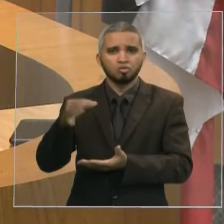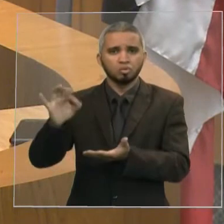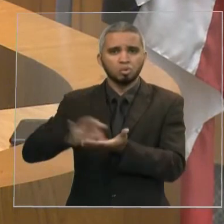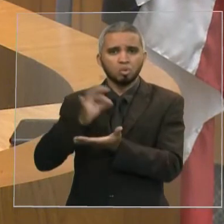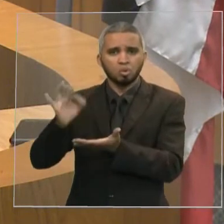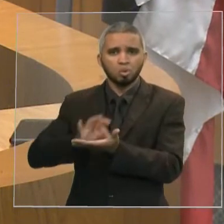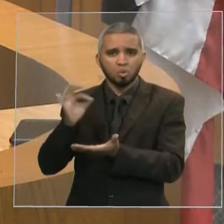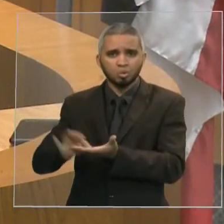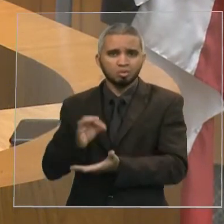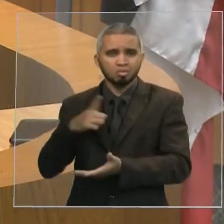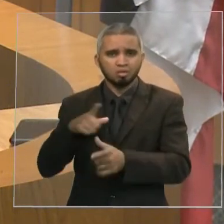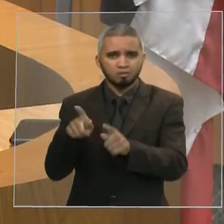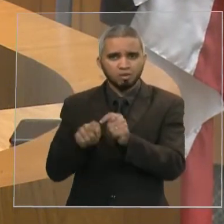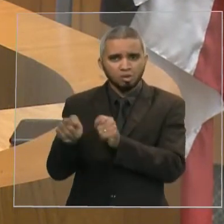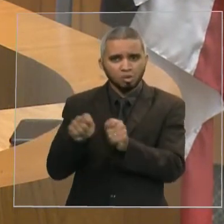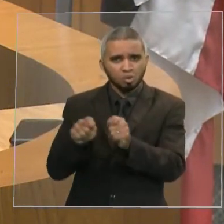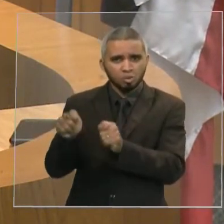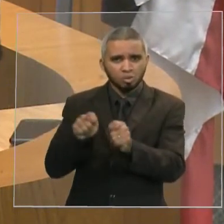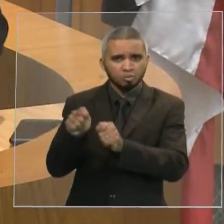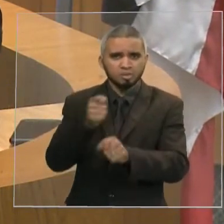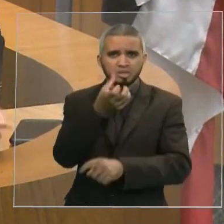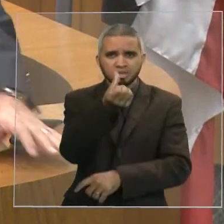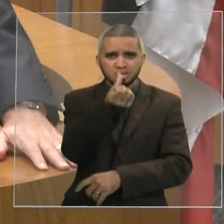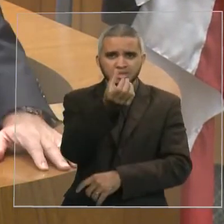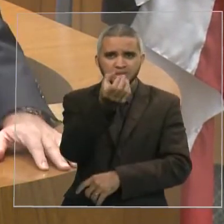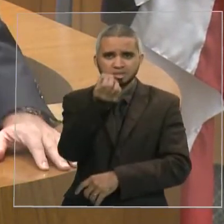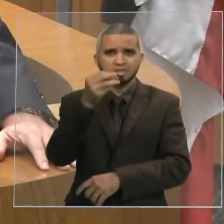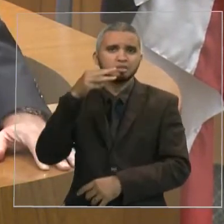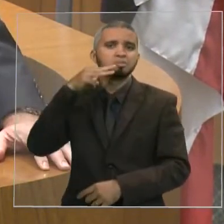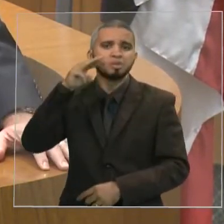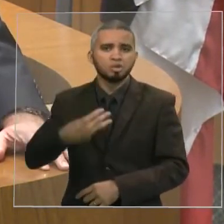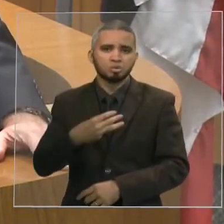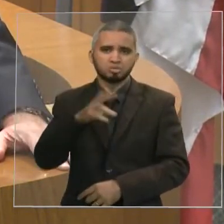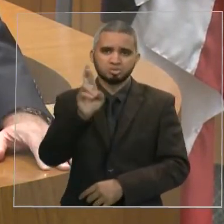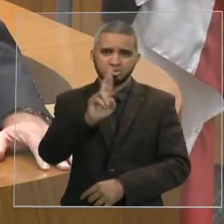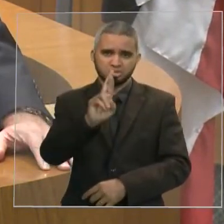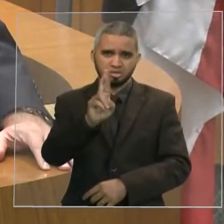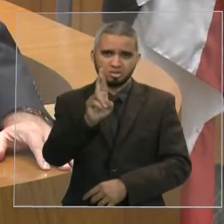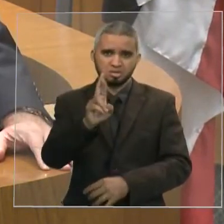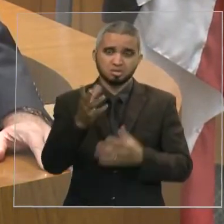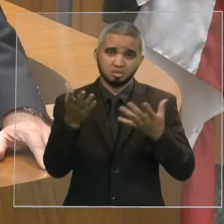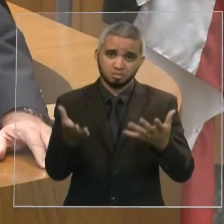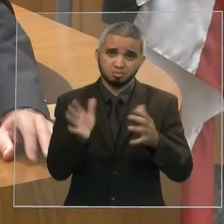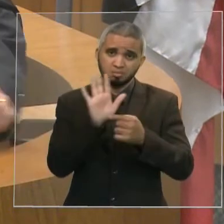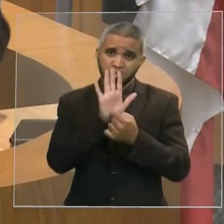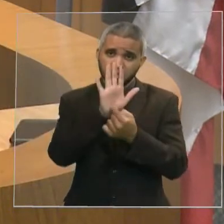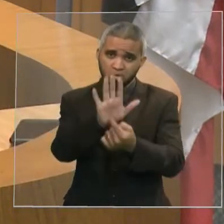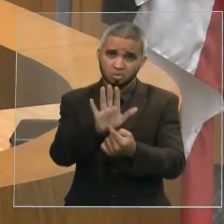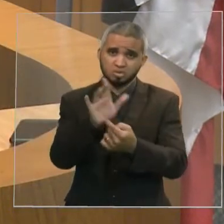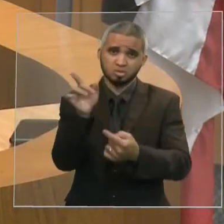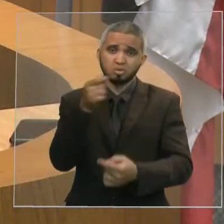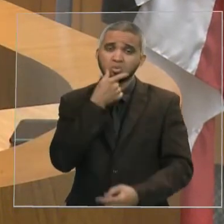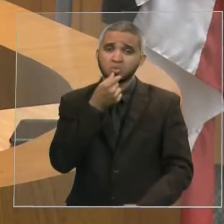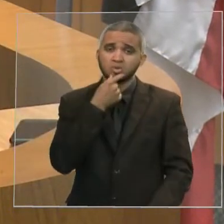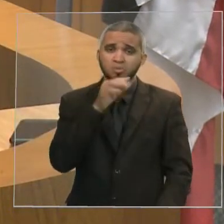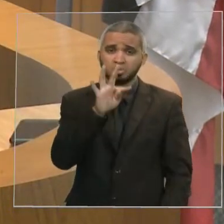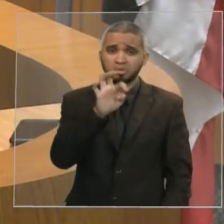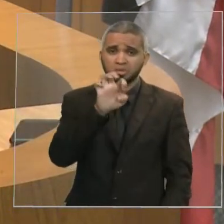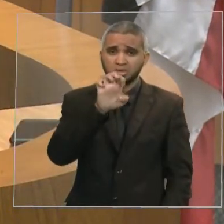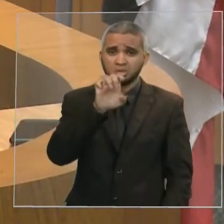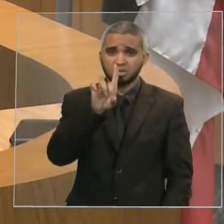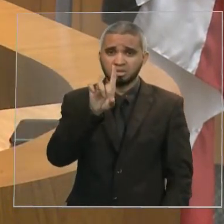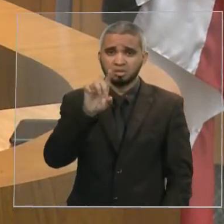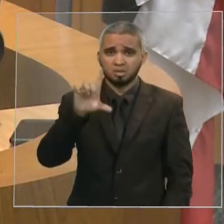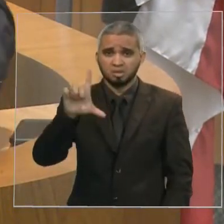mostra o compromisso e a responsabilidade com que o doutor Ted Lago trata o Porto do Itaqui.